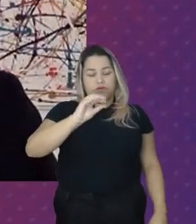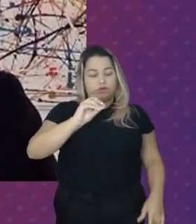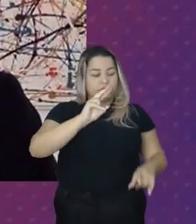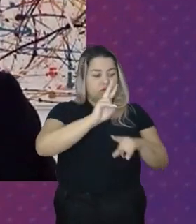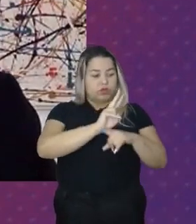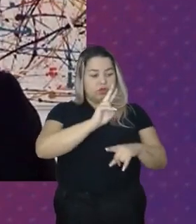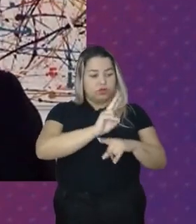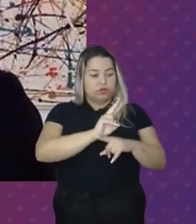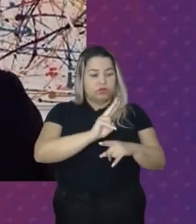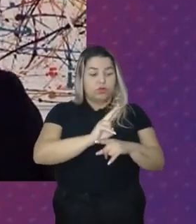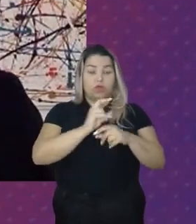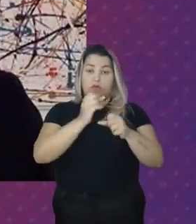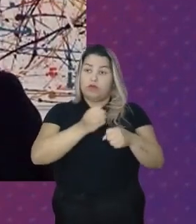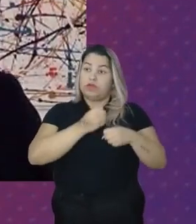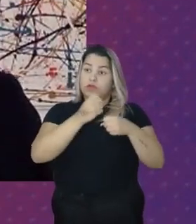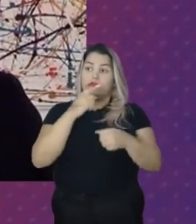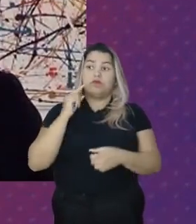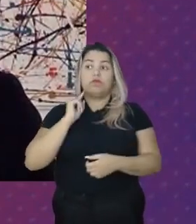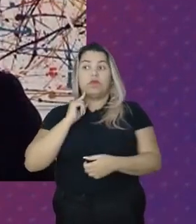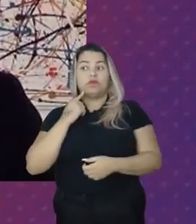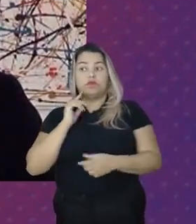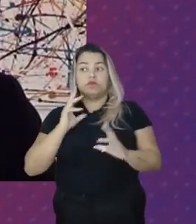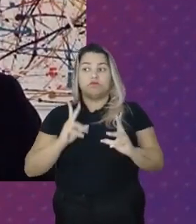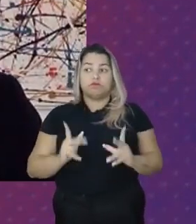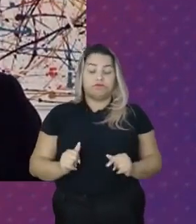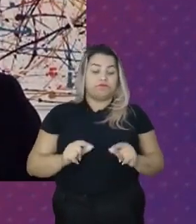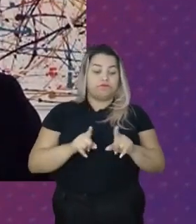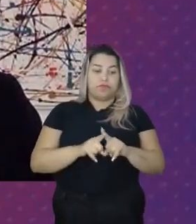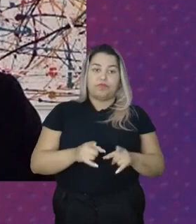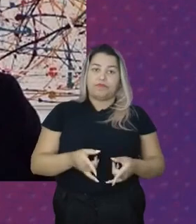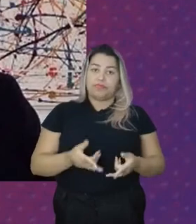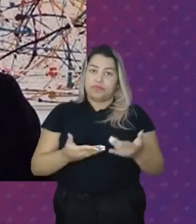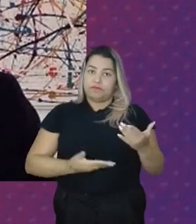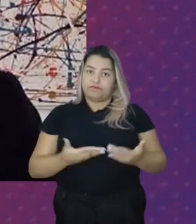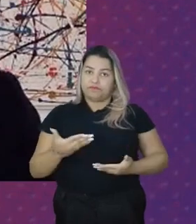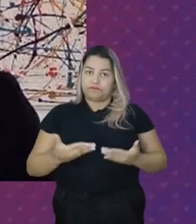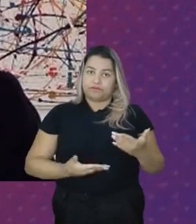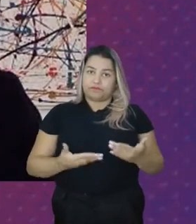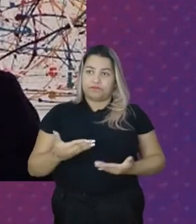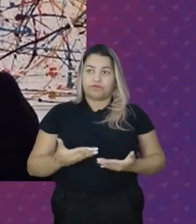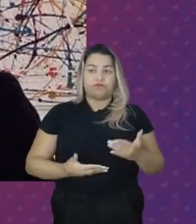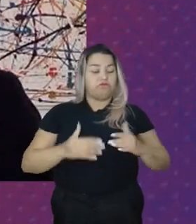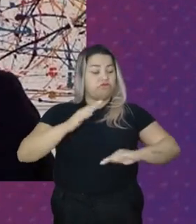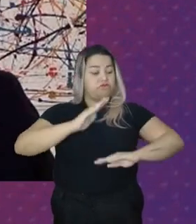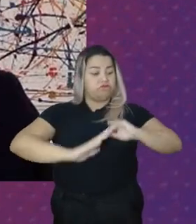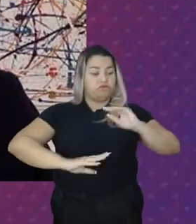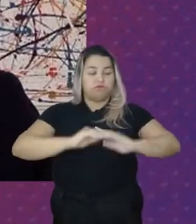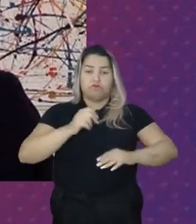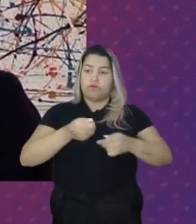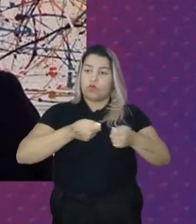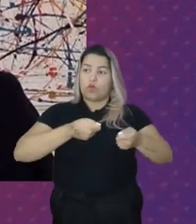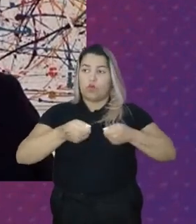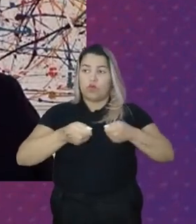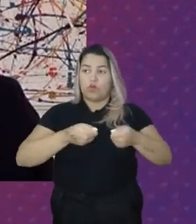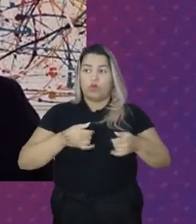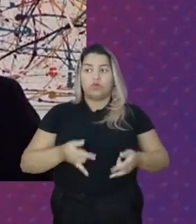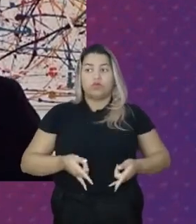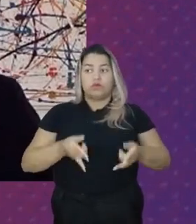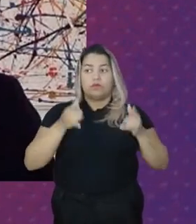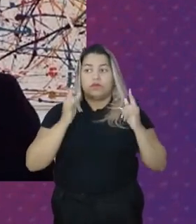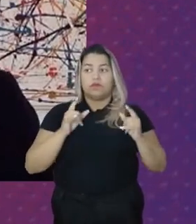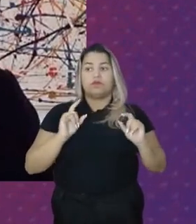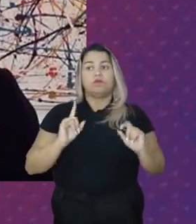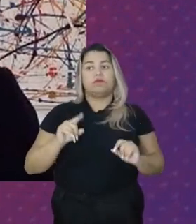zeladores, faxineiros, serventes em prédios a serviço, portanto, de administrações condominiais.